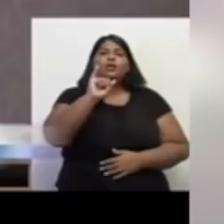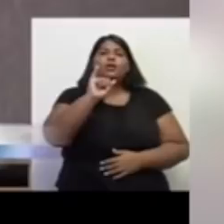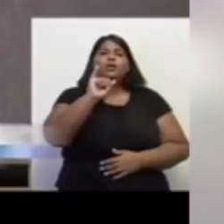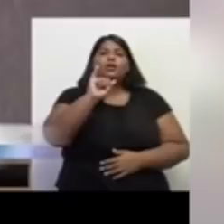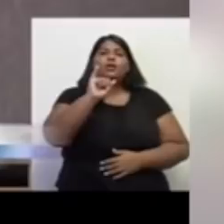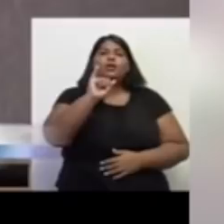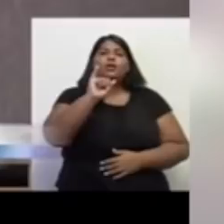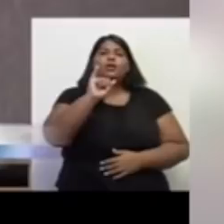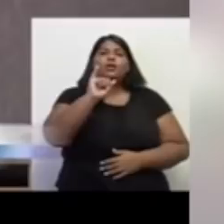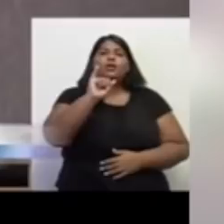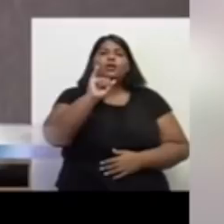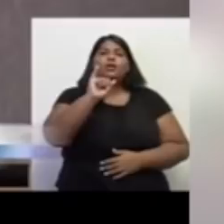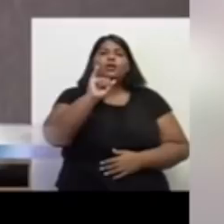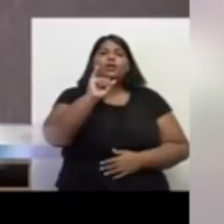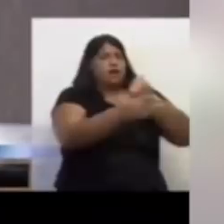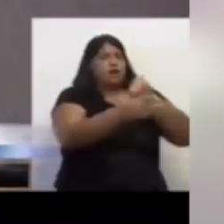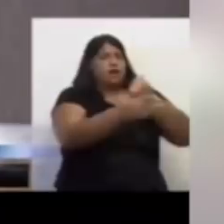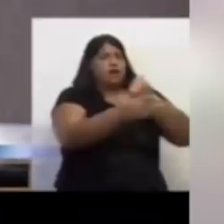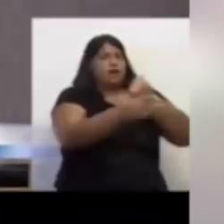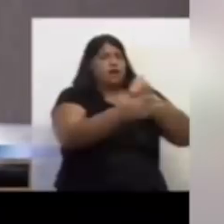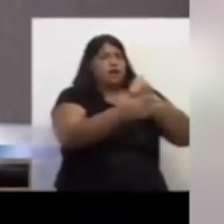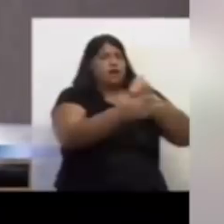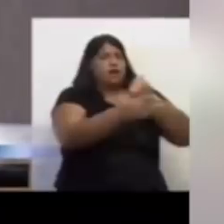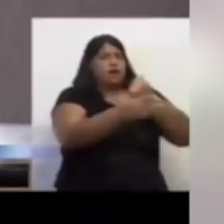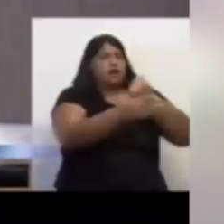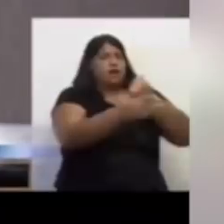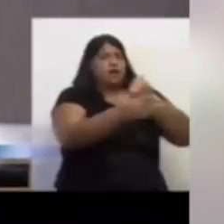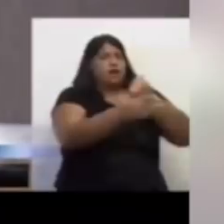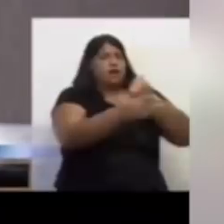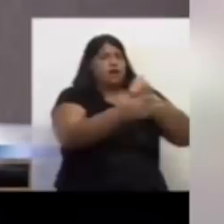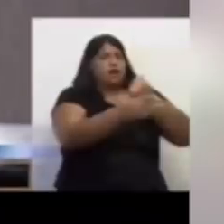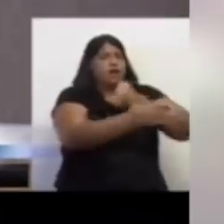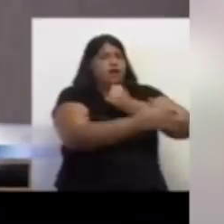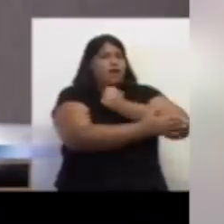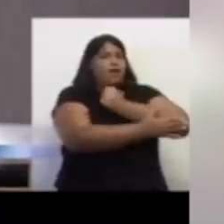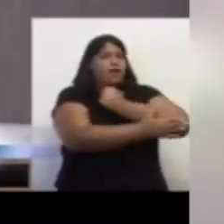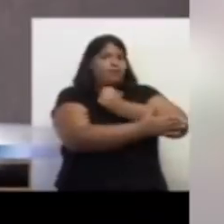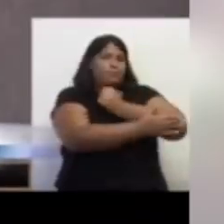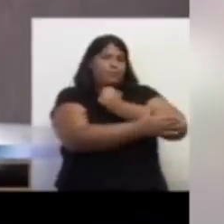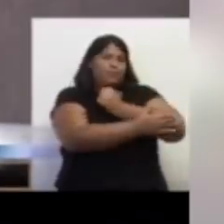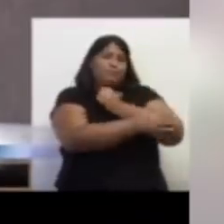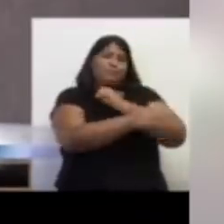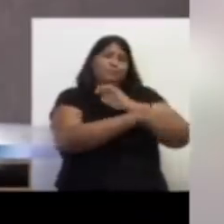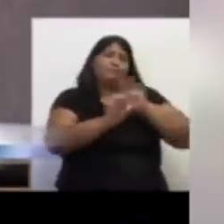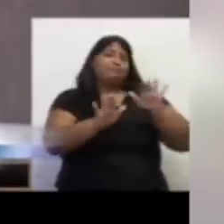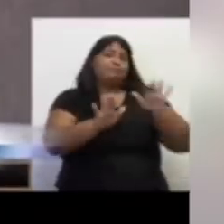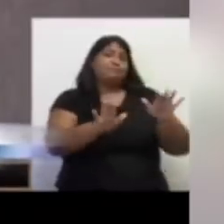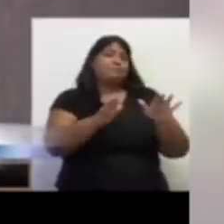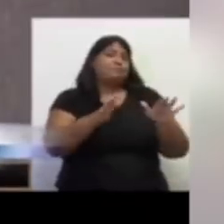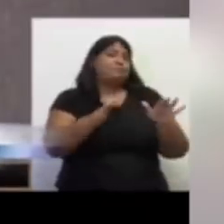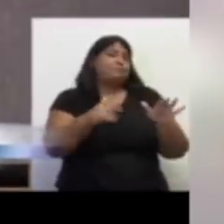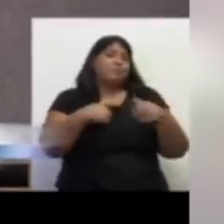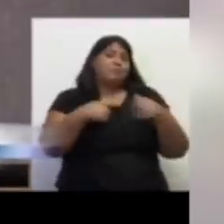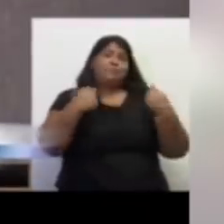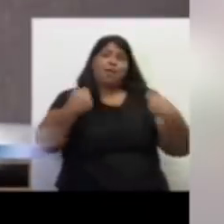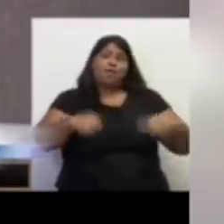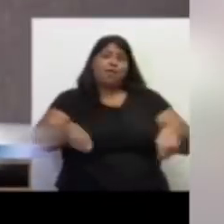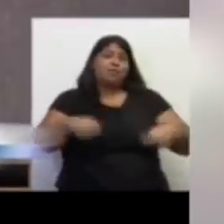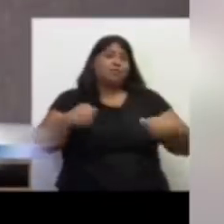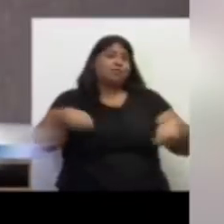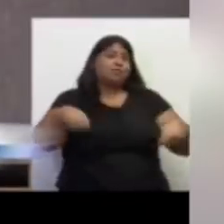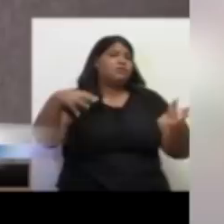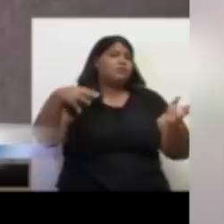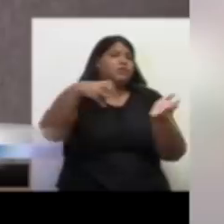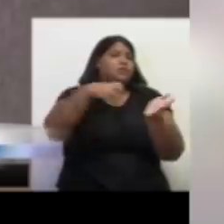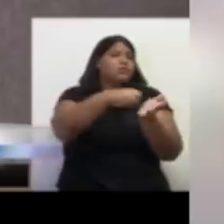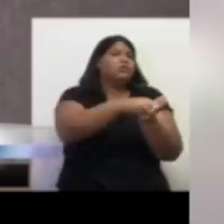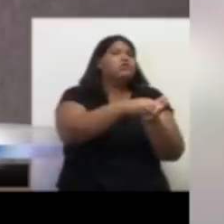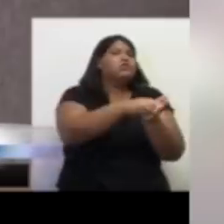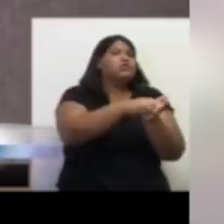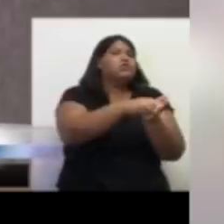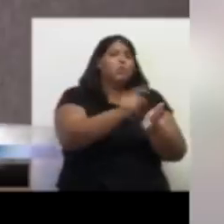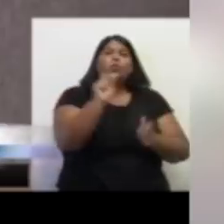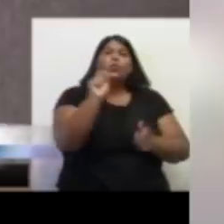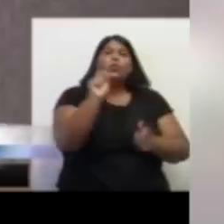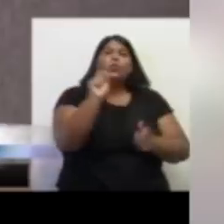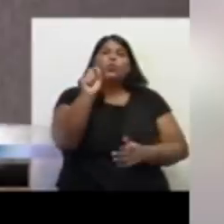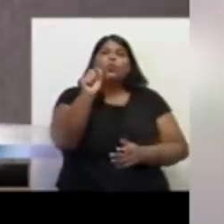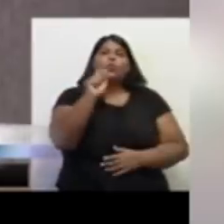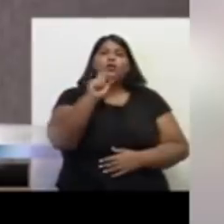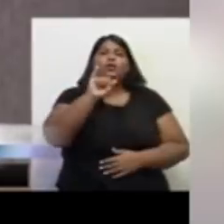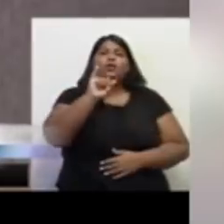socialismo com perfeição em Pernambuco. Assista ao vídeo. Poderia deixar de registrar o que o